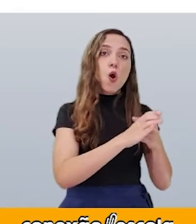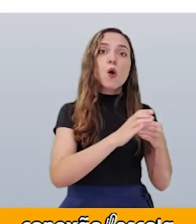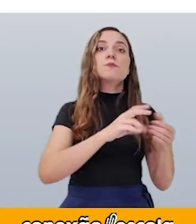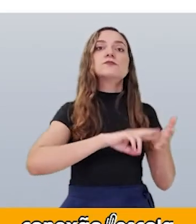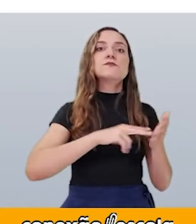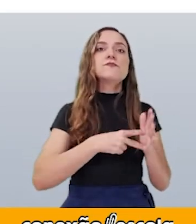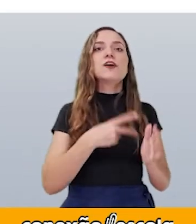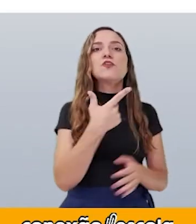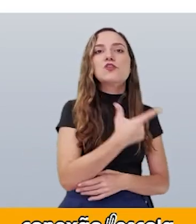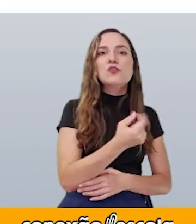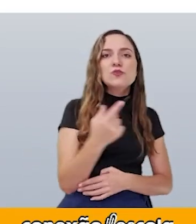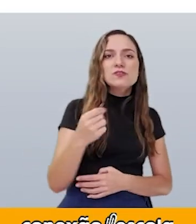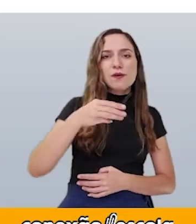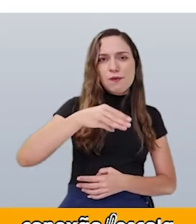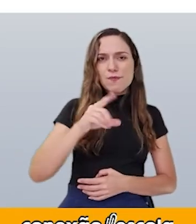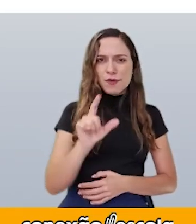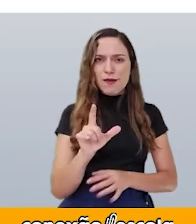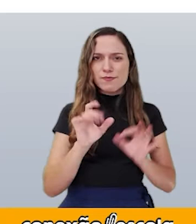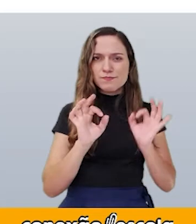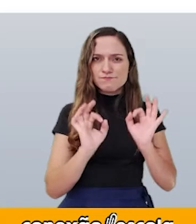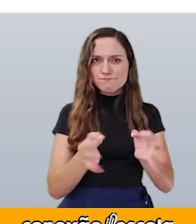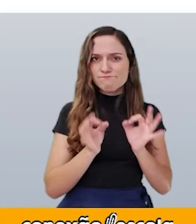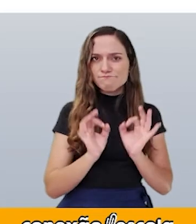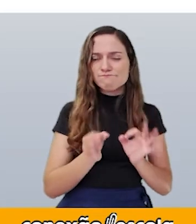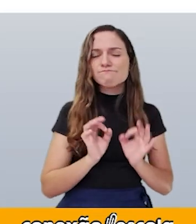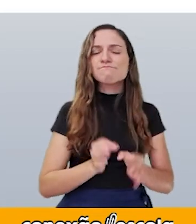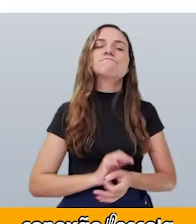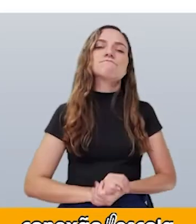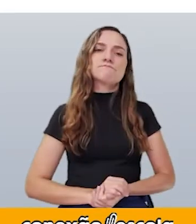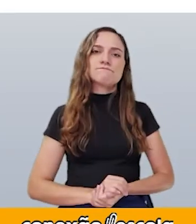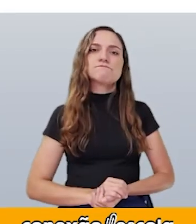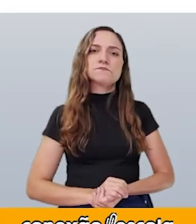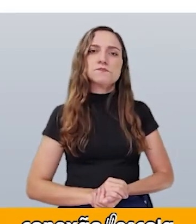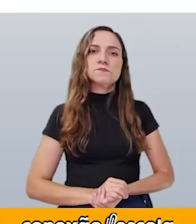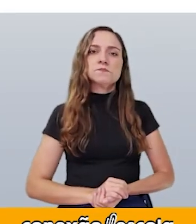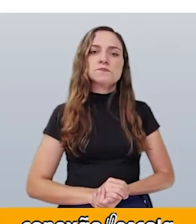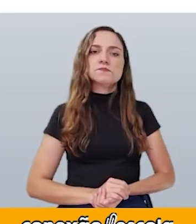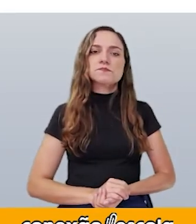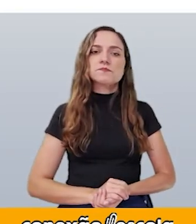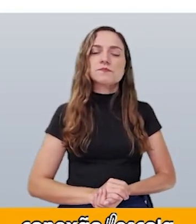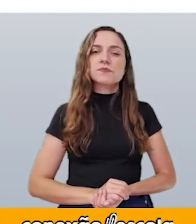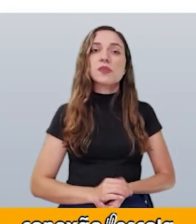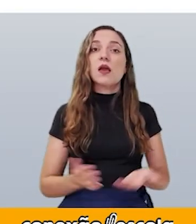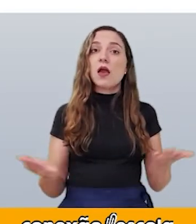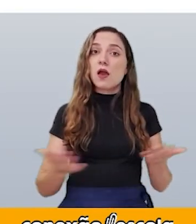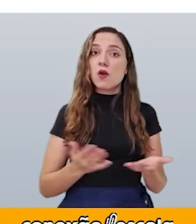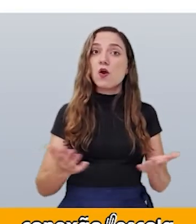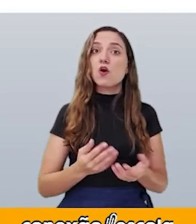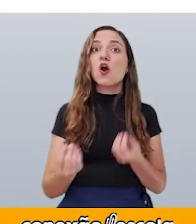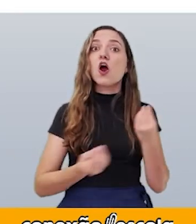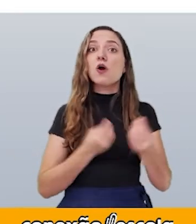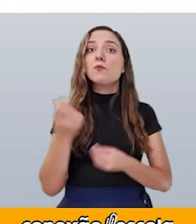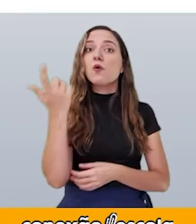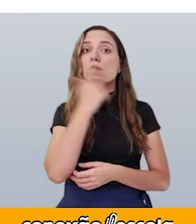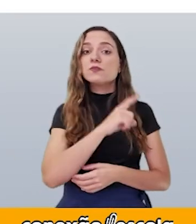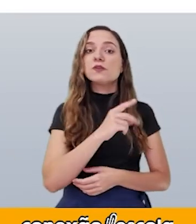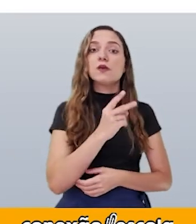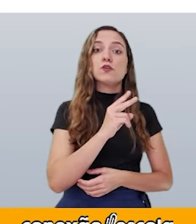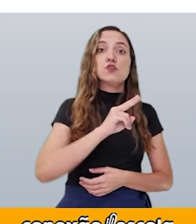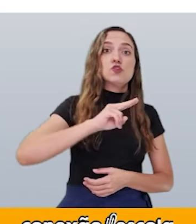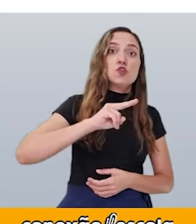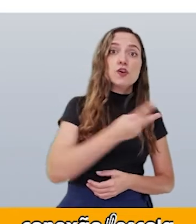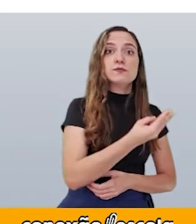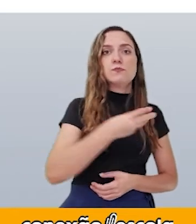possui 200 ml ou 200 mililitros. Então, eu vou decompor